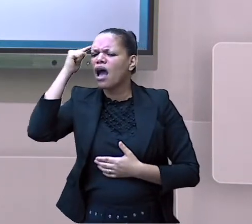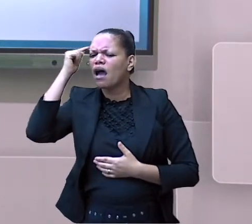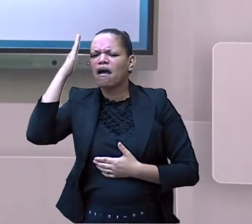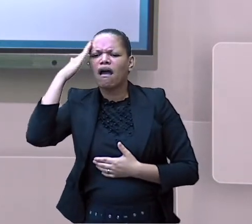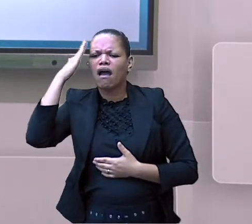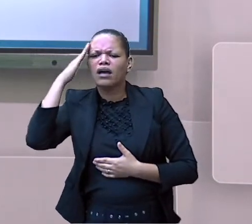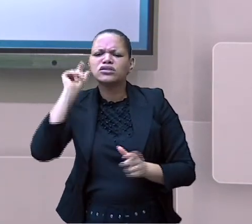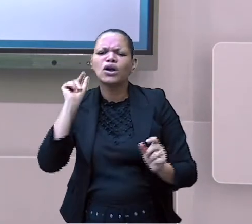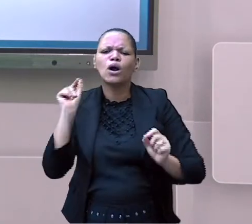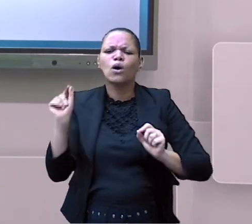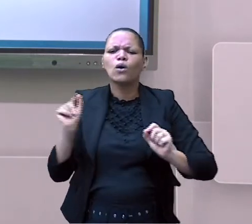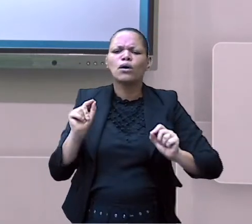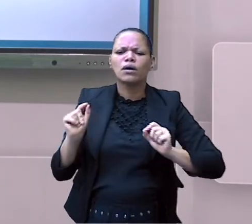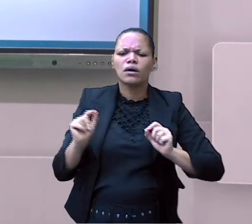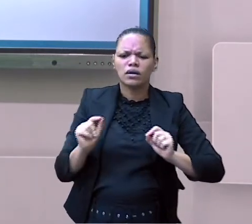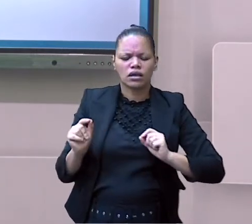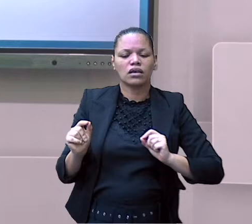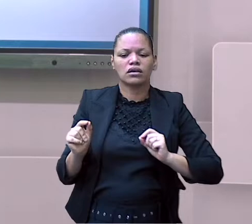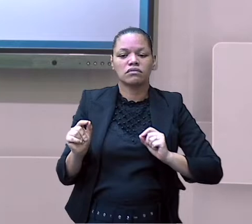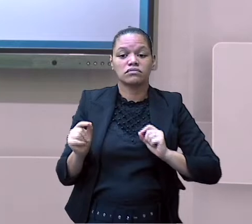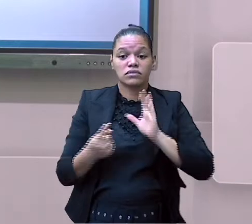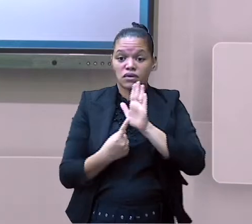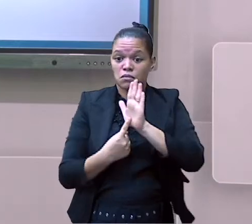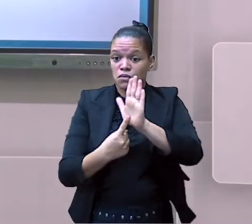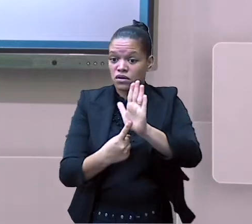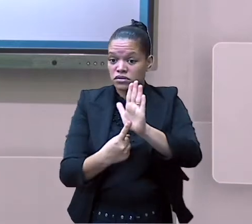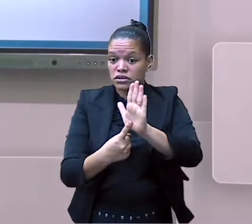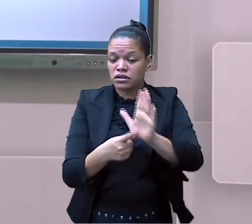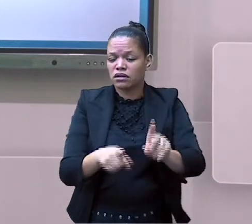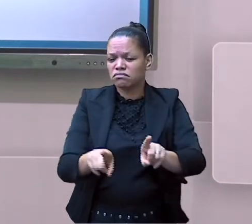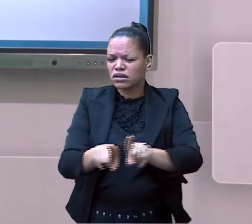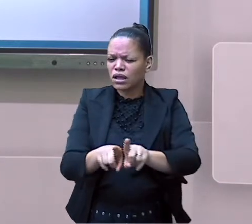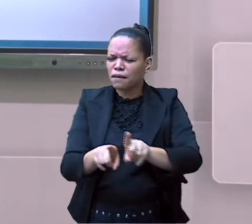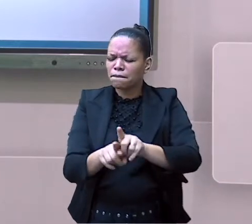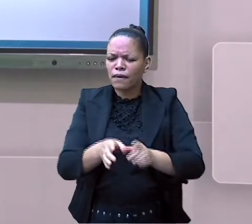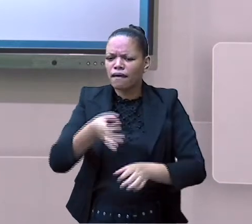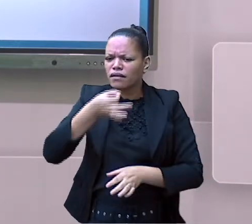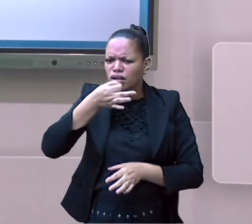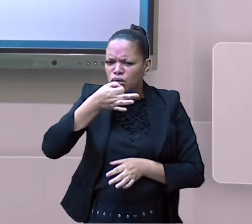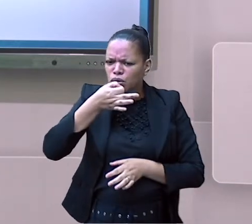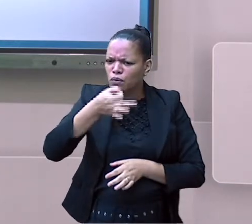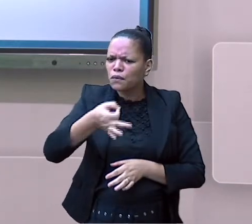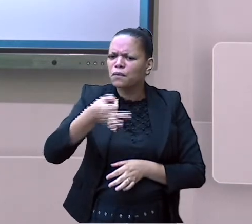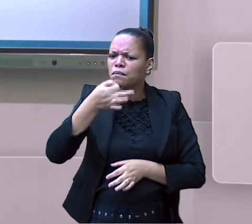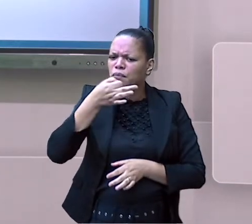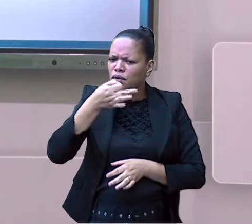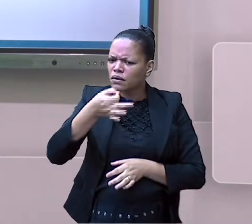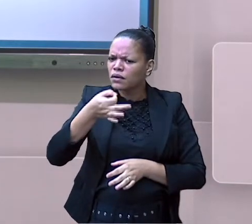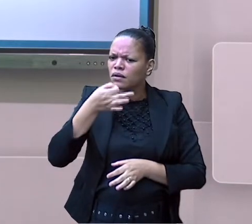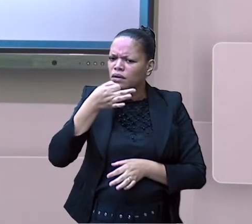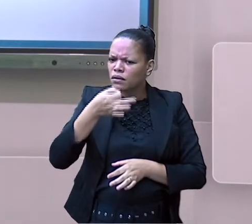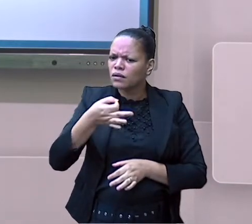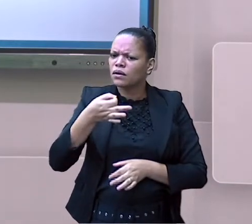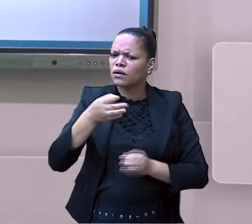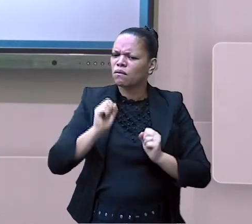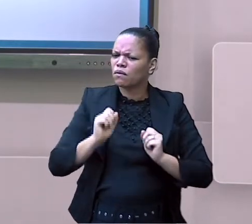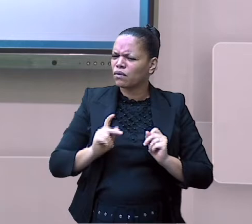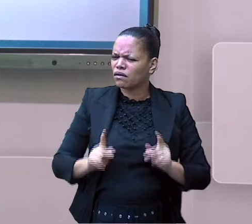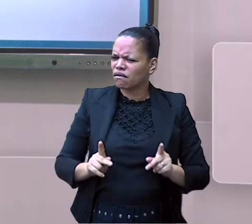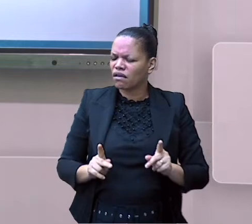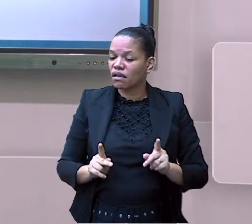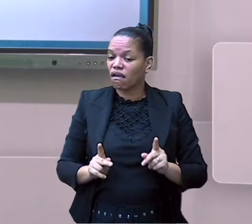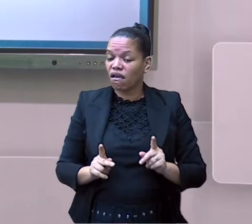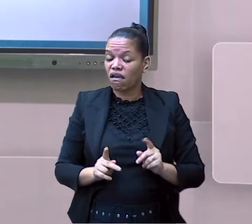aí, de dar a sua opinião na questão 1. O que você acha? Quem polui mais,